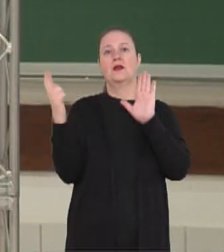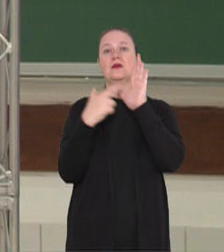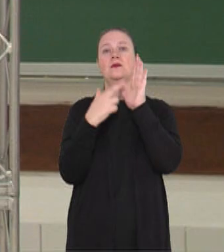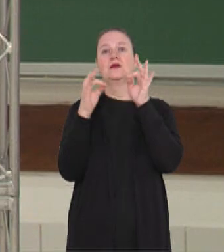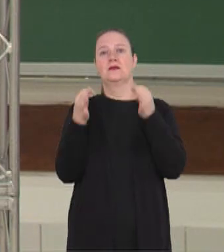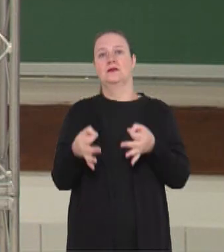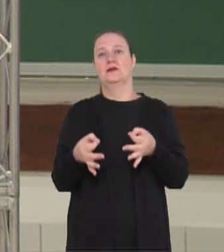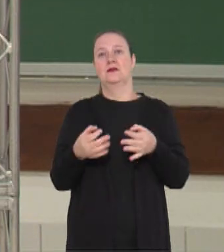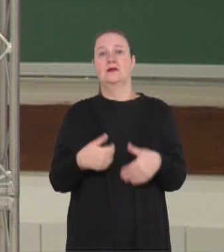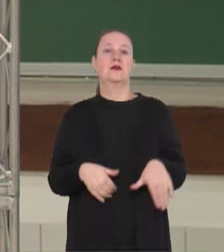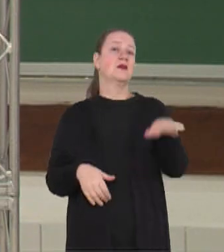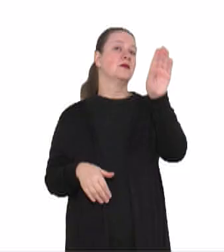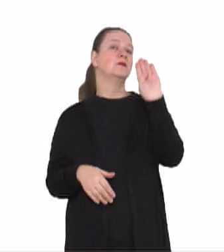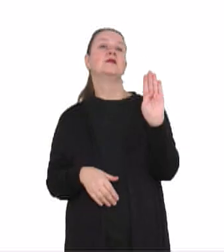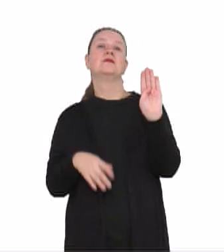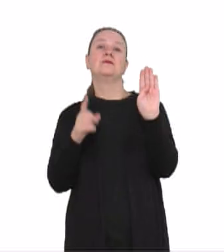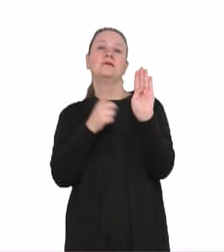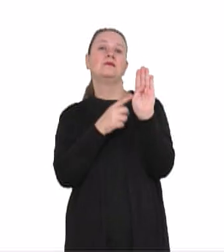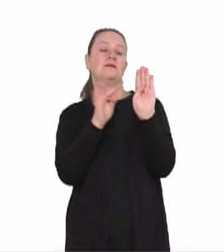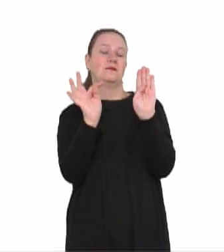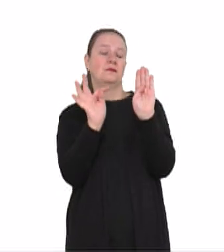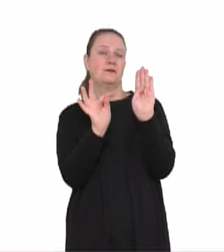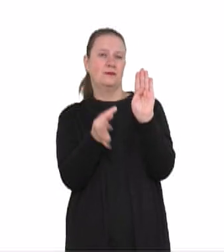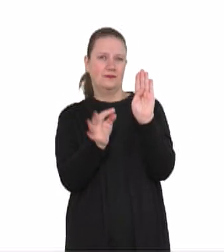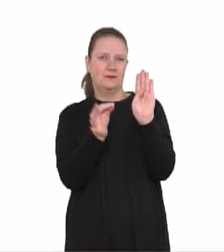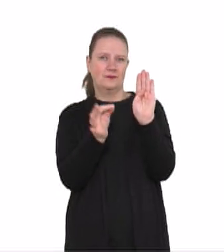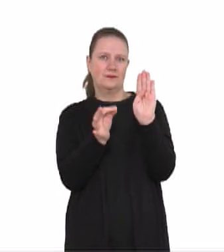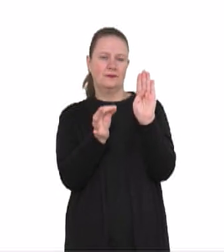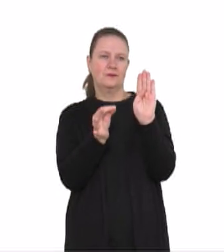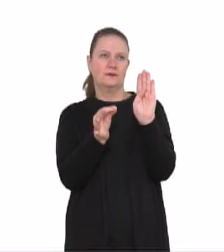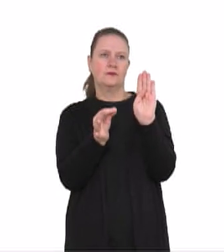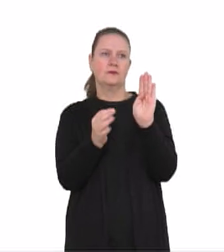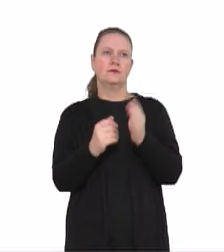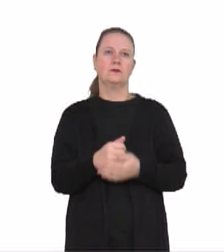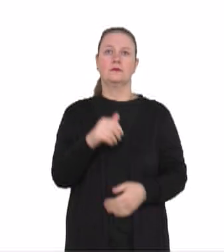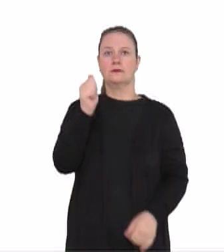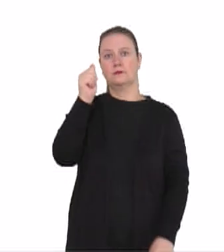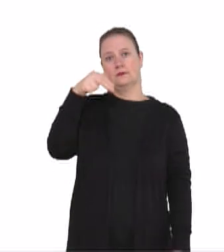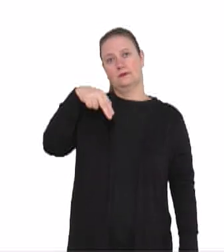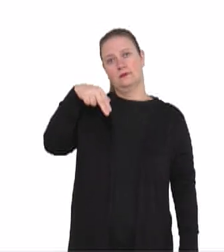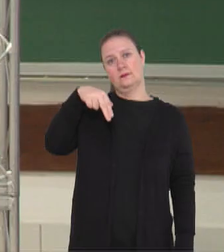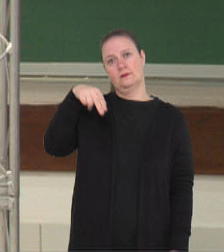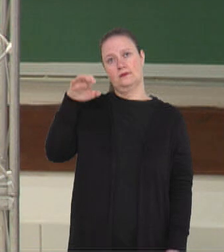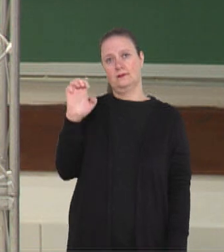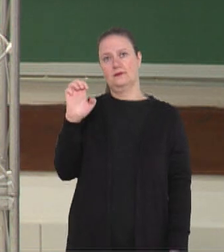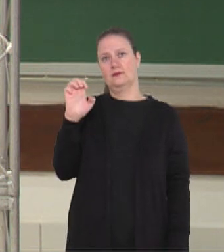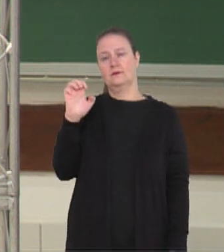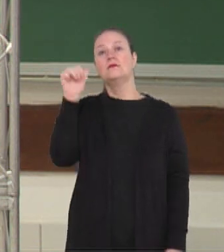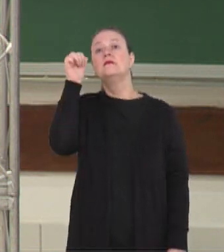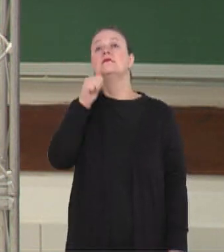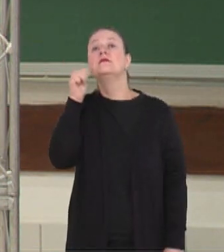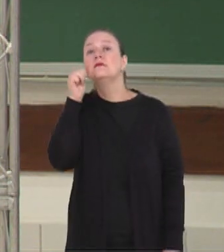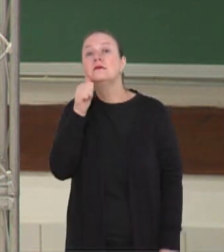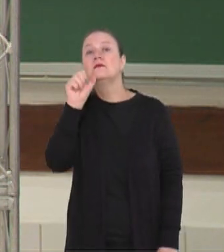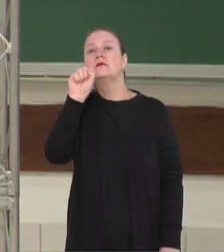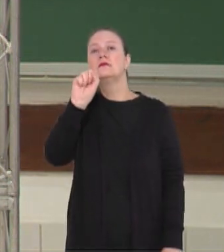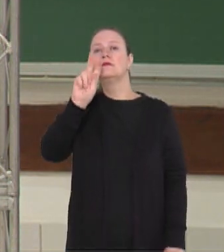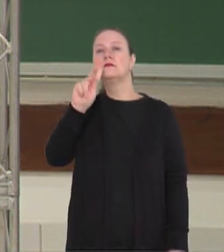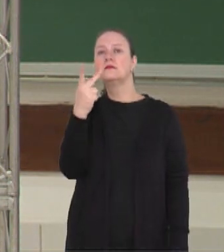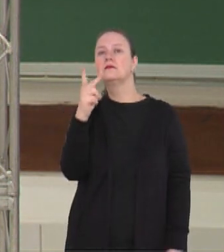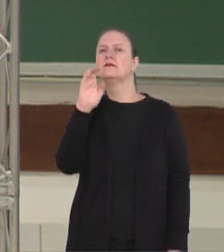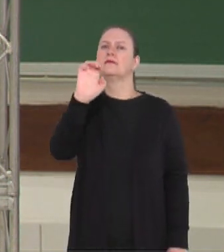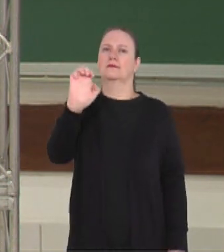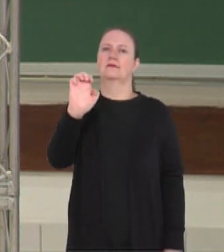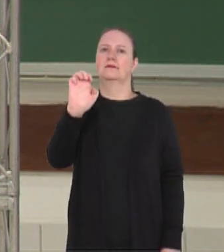É a letra B, sleeps. Por que é sleeps? Porque Anne, a Anne é ela, né? Anne é she. E quando é she, a gente tem que